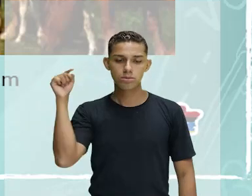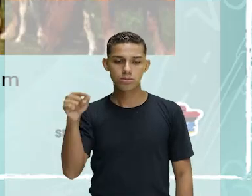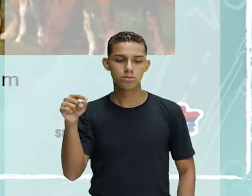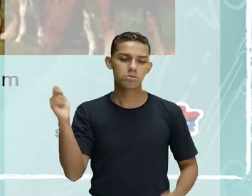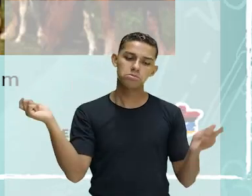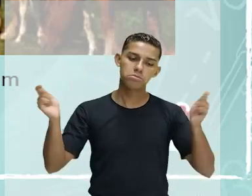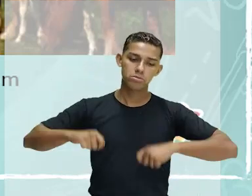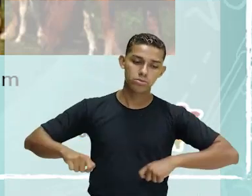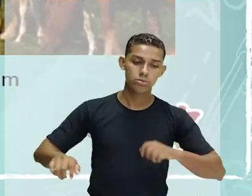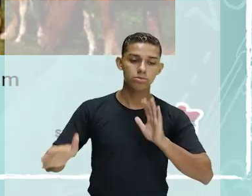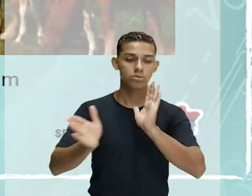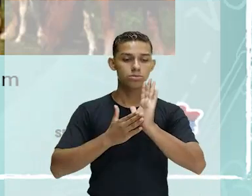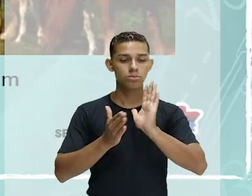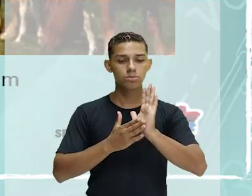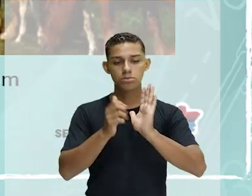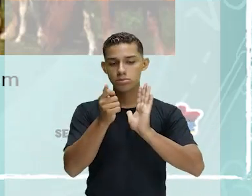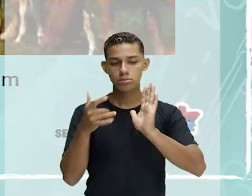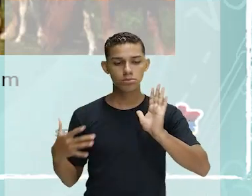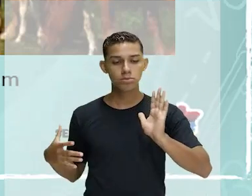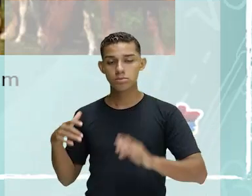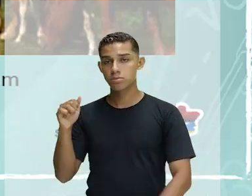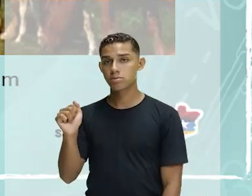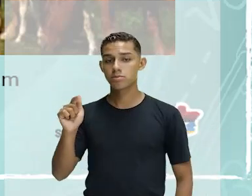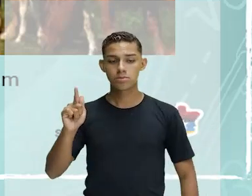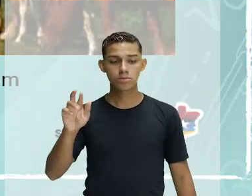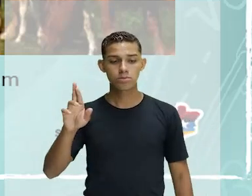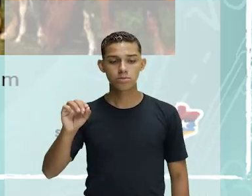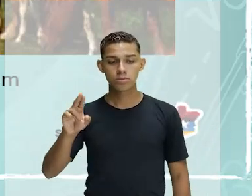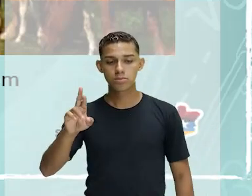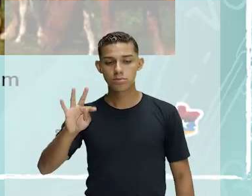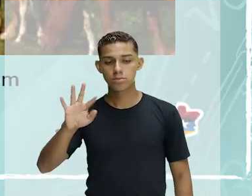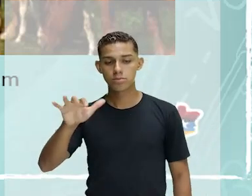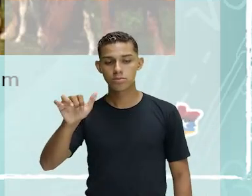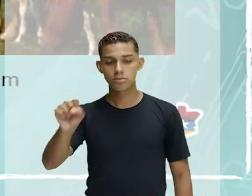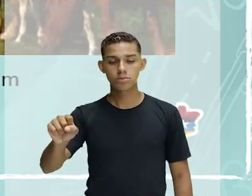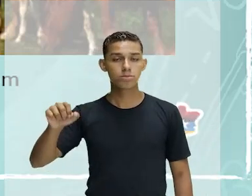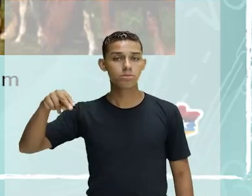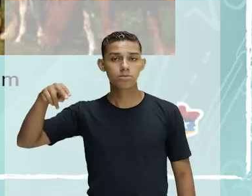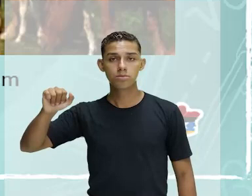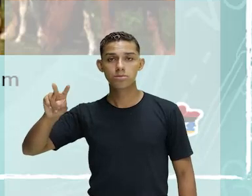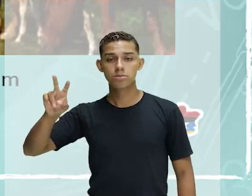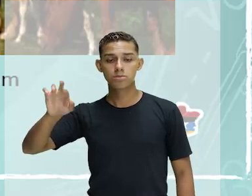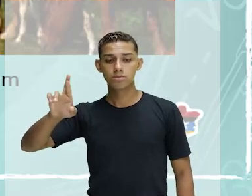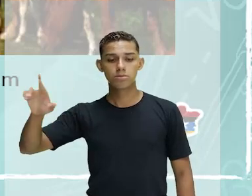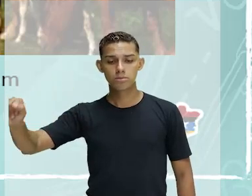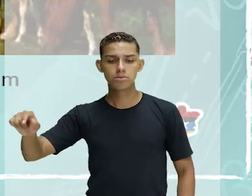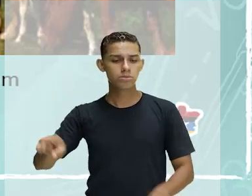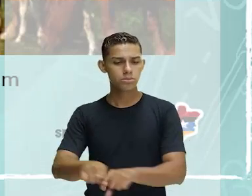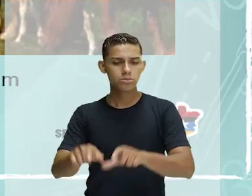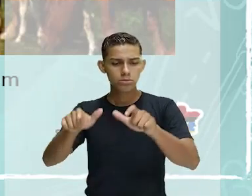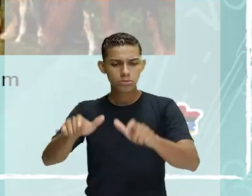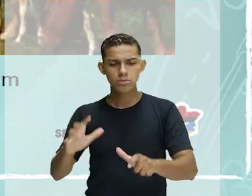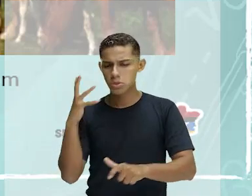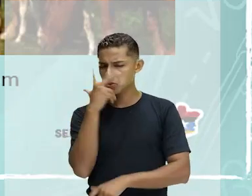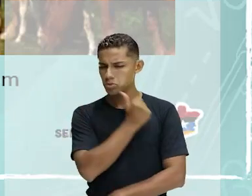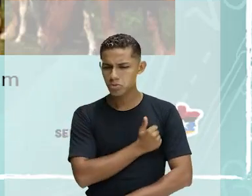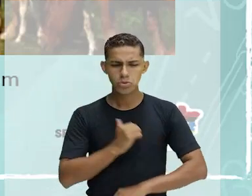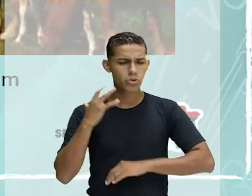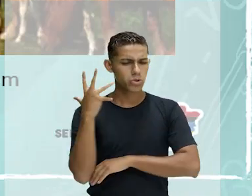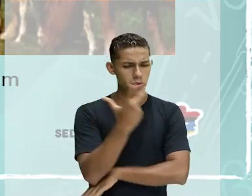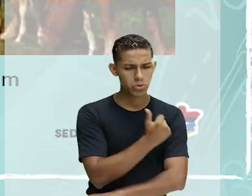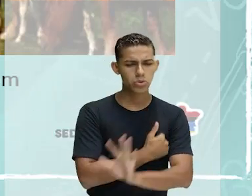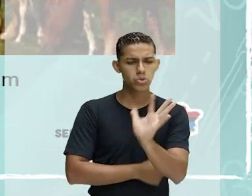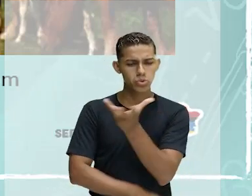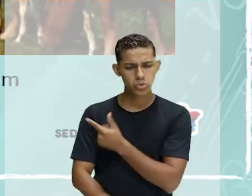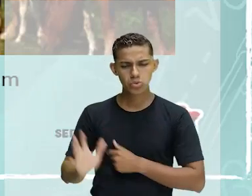Conta com a proposta Agrorutas de Navarra. São itinerários que passam por lugares bem bonitos turísticos, com muitas atividades